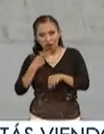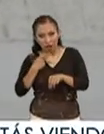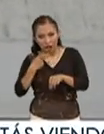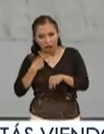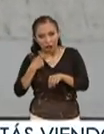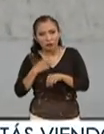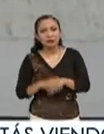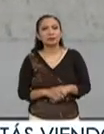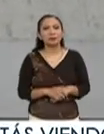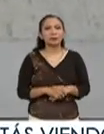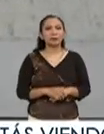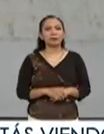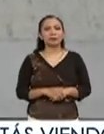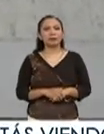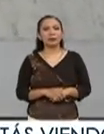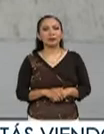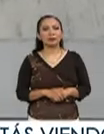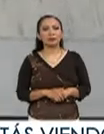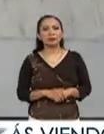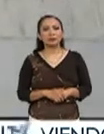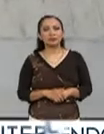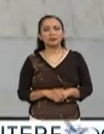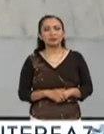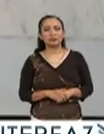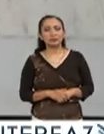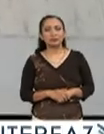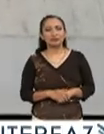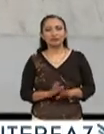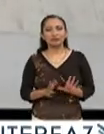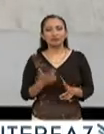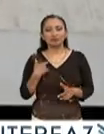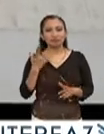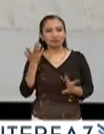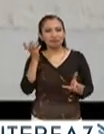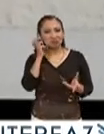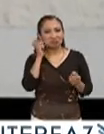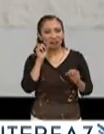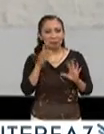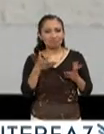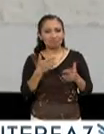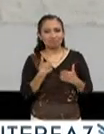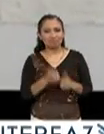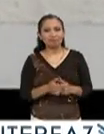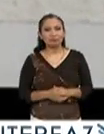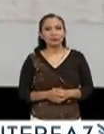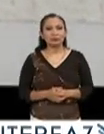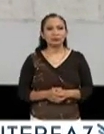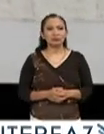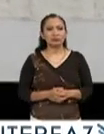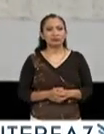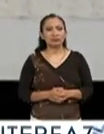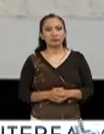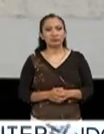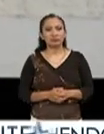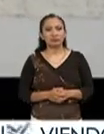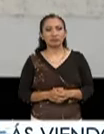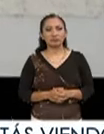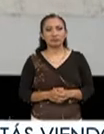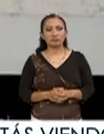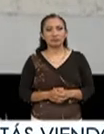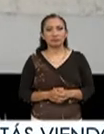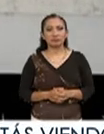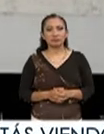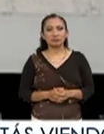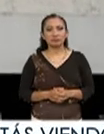ele sai uma mancha vermelha do centro da mão, na verdade ele está mostrando o sangue do povo latino